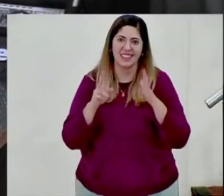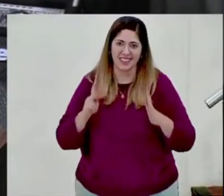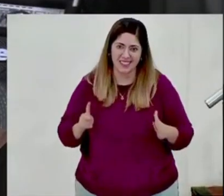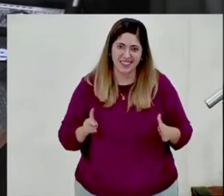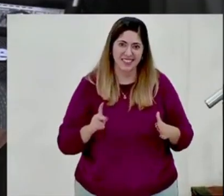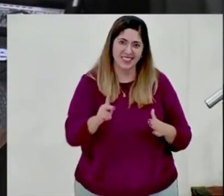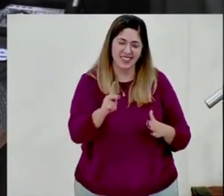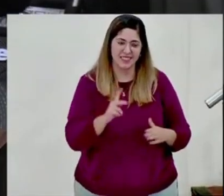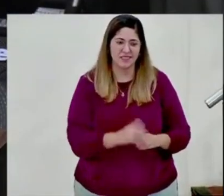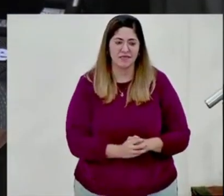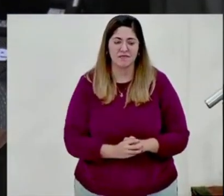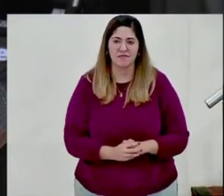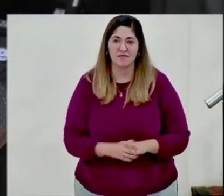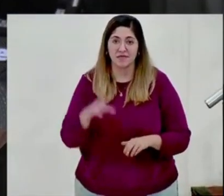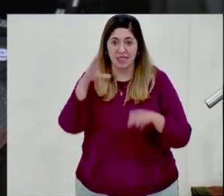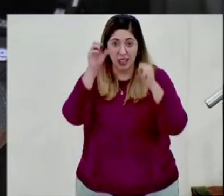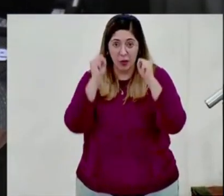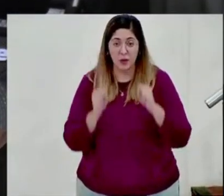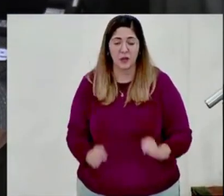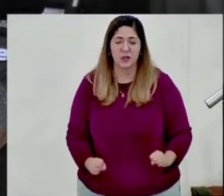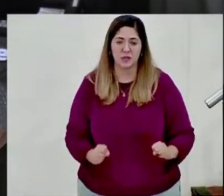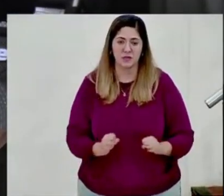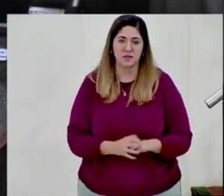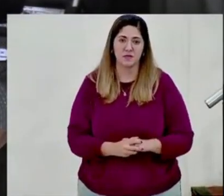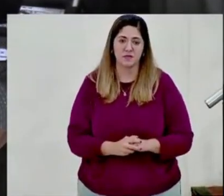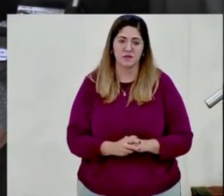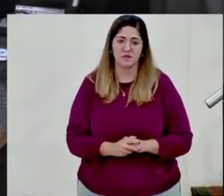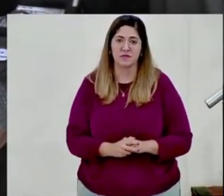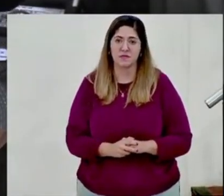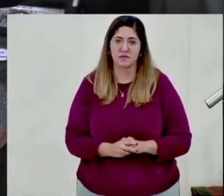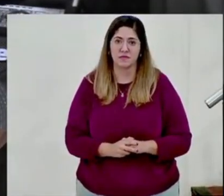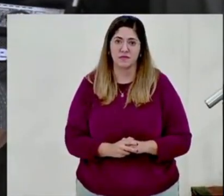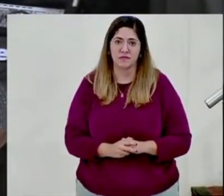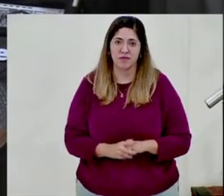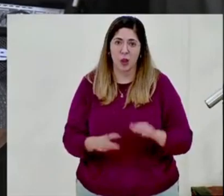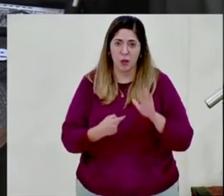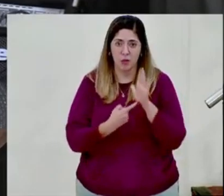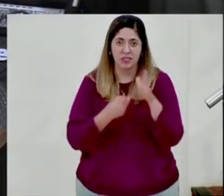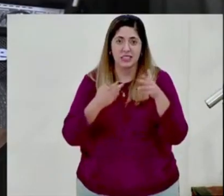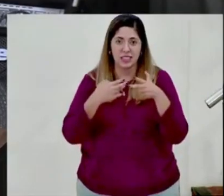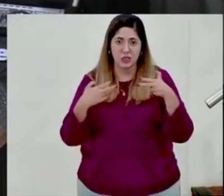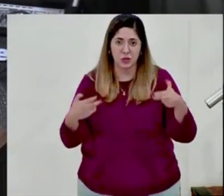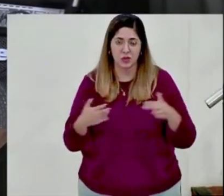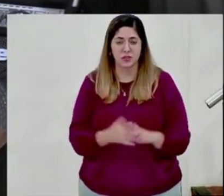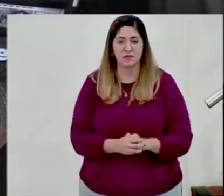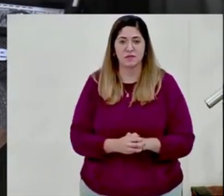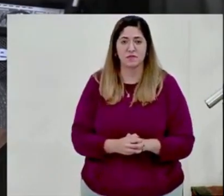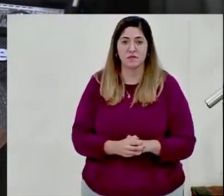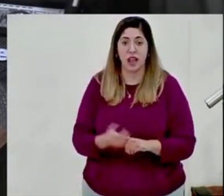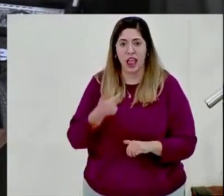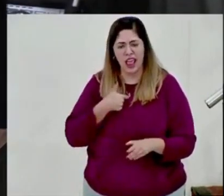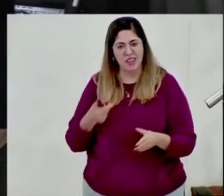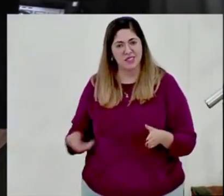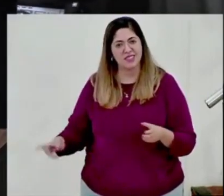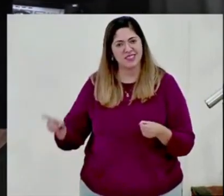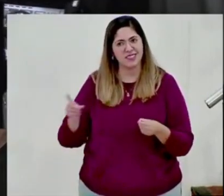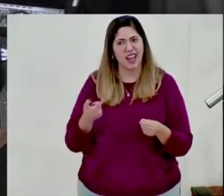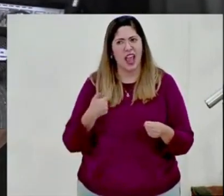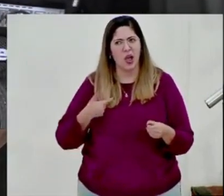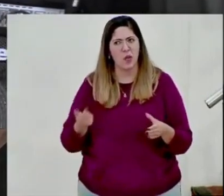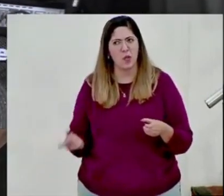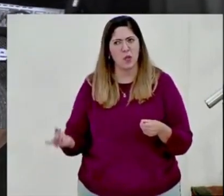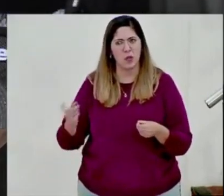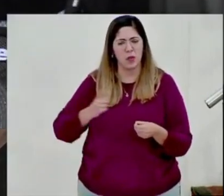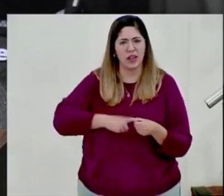É uma coisa poderosa você imaginar a perspectiva das coisas. Eu cheguei nessa igreja em